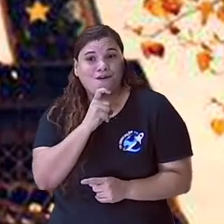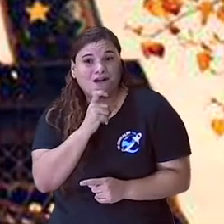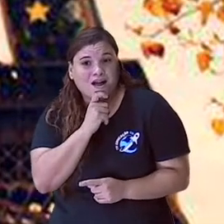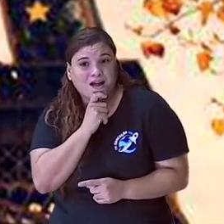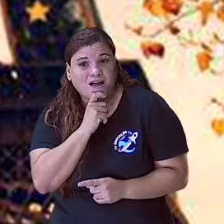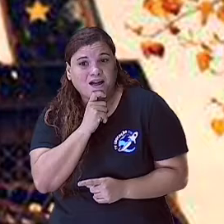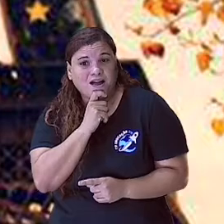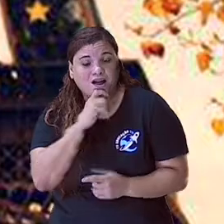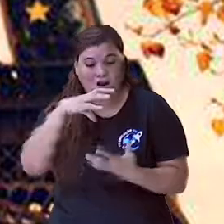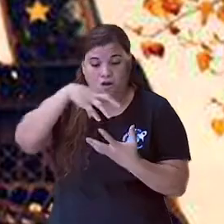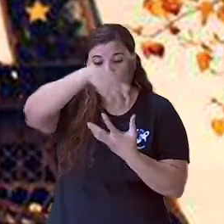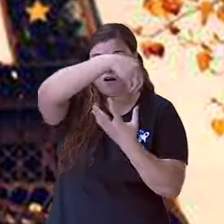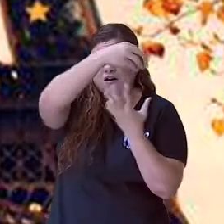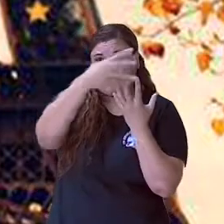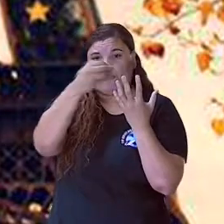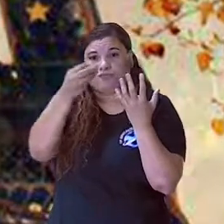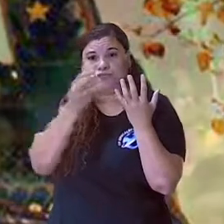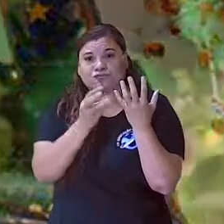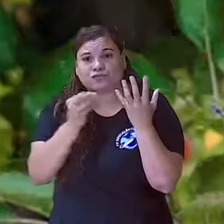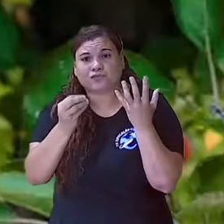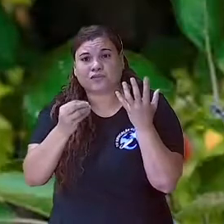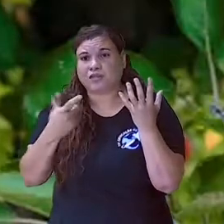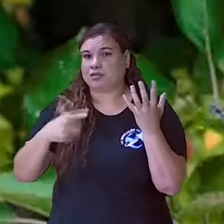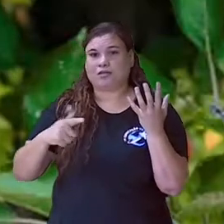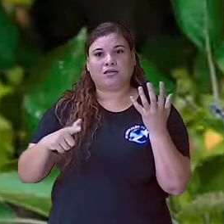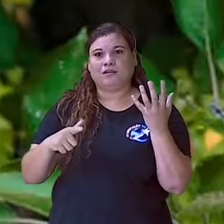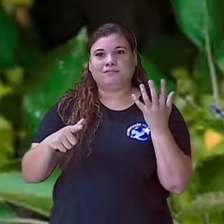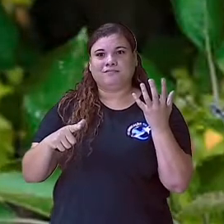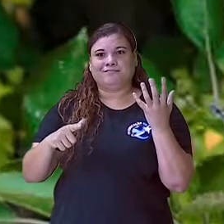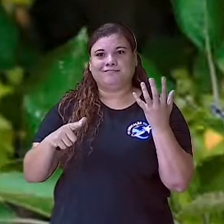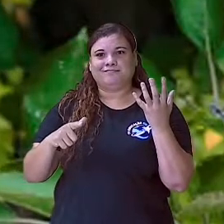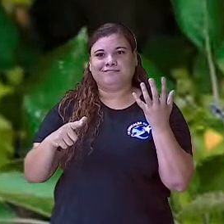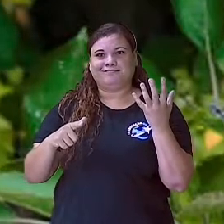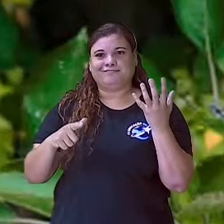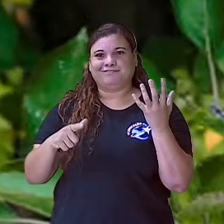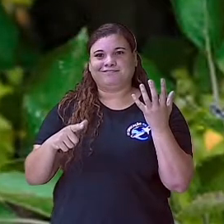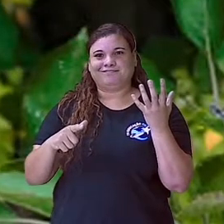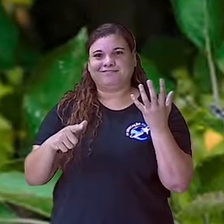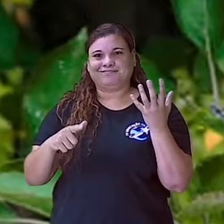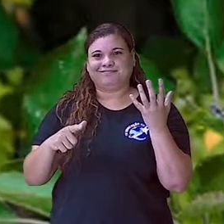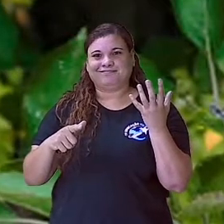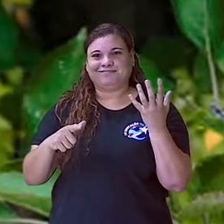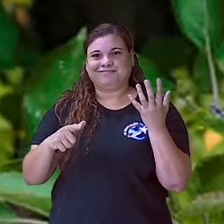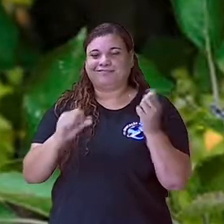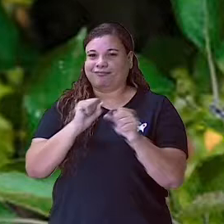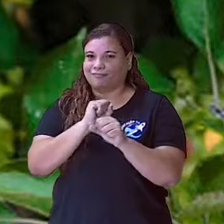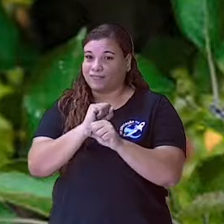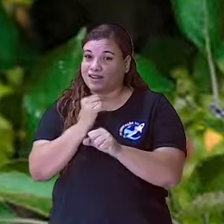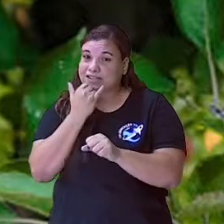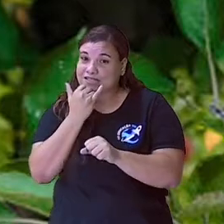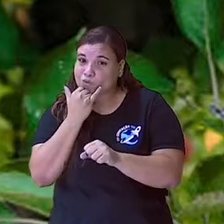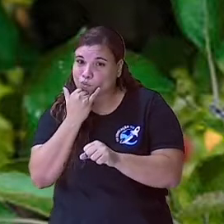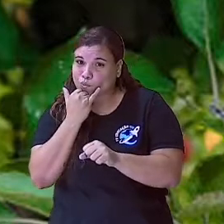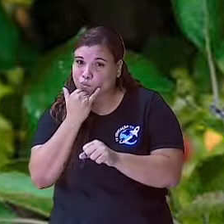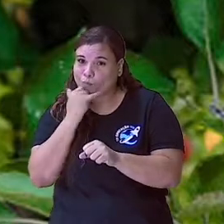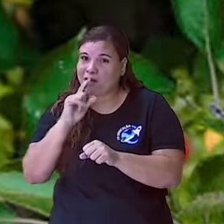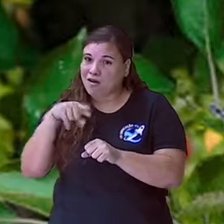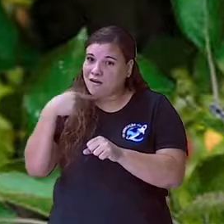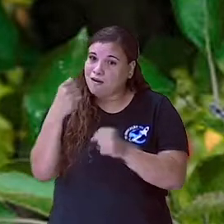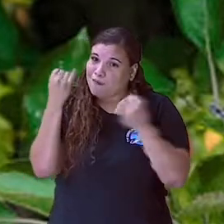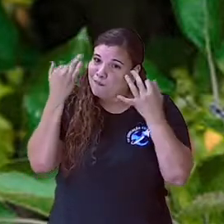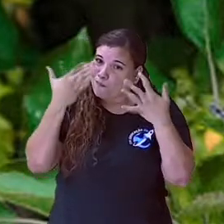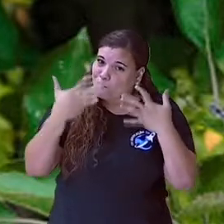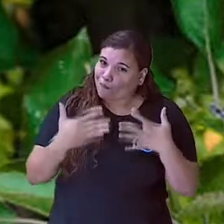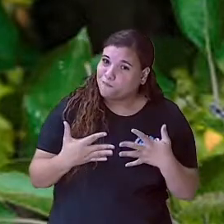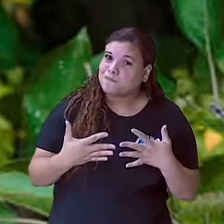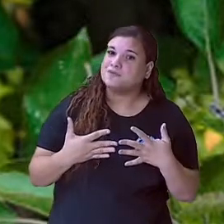que nós podemos observar isso. Tá? Ah, perdão, eu falei que a gente ia ver sem folhas, mas aqui também eu